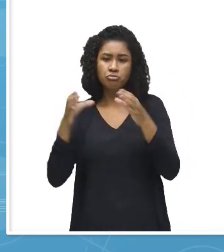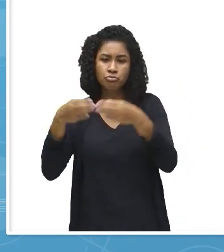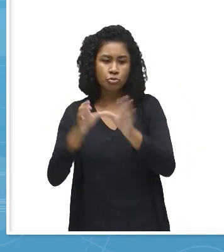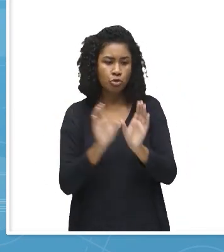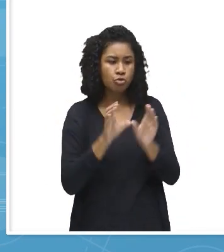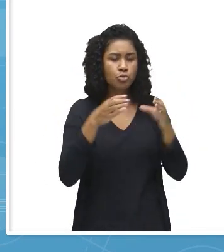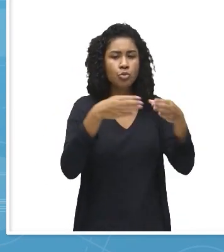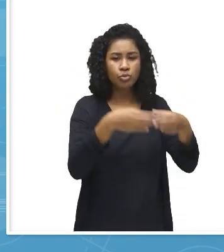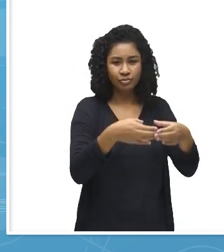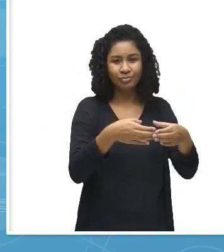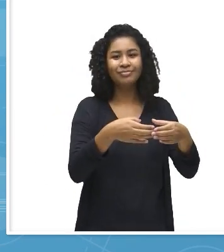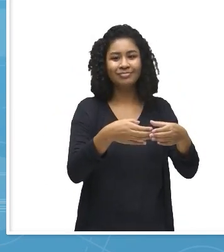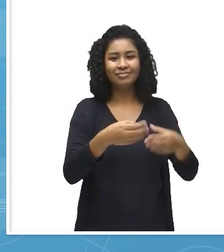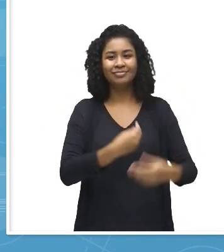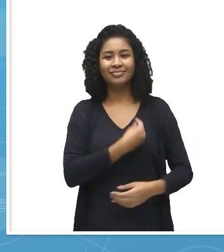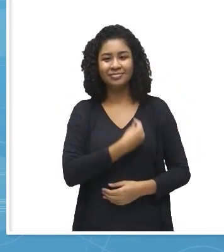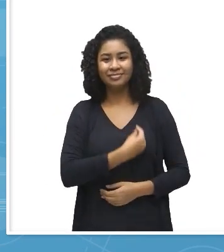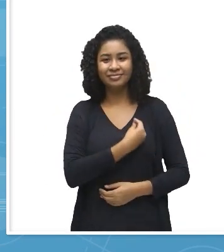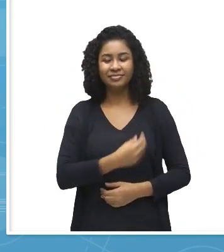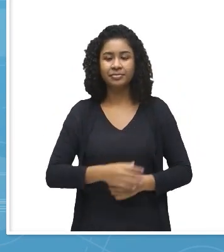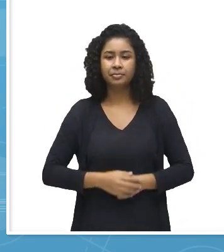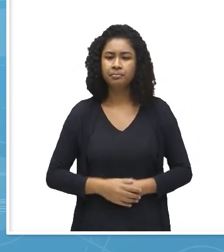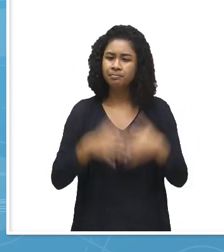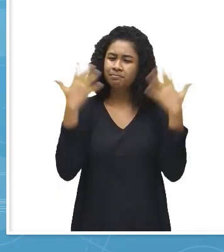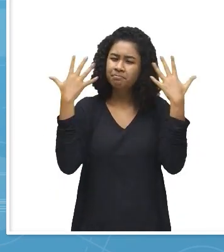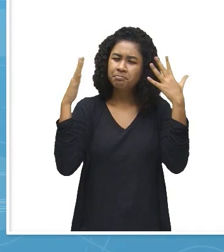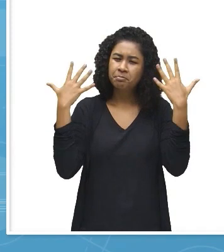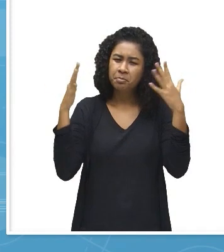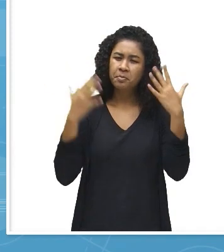pela participação. O